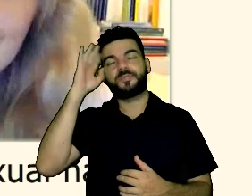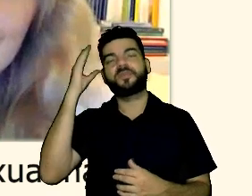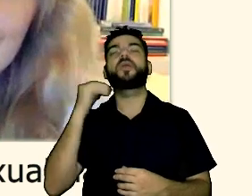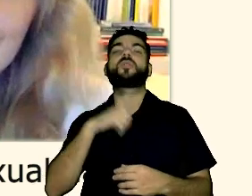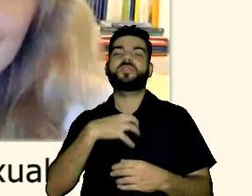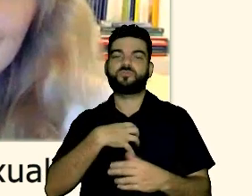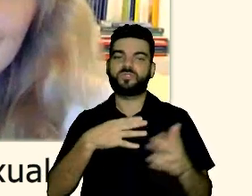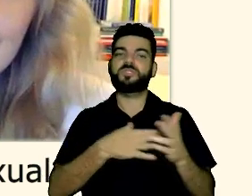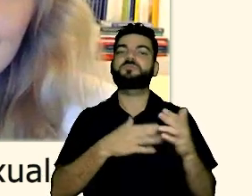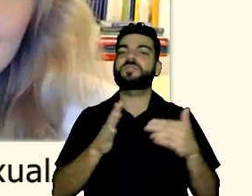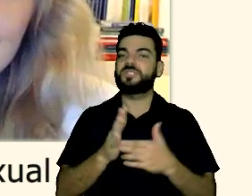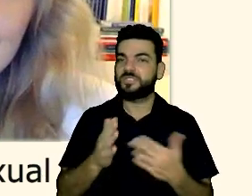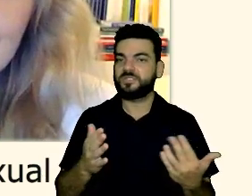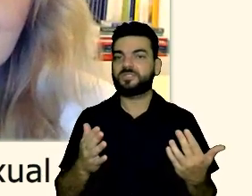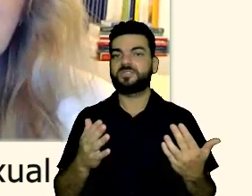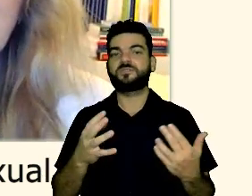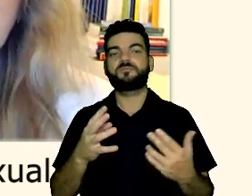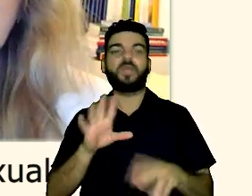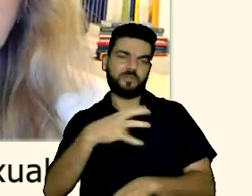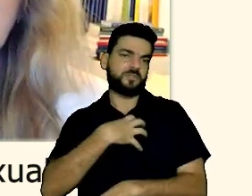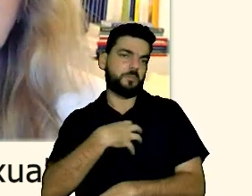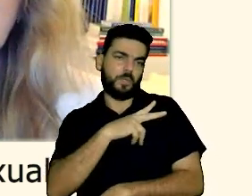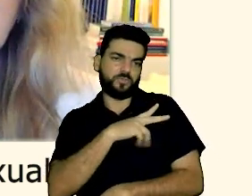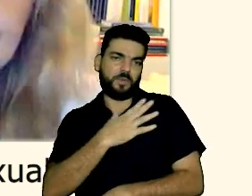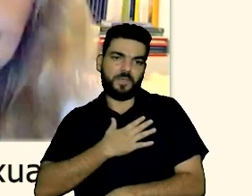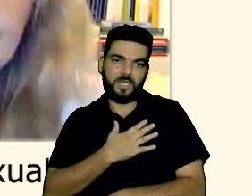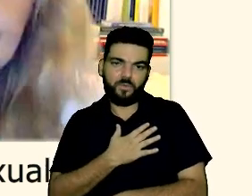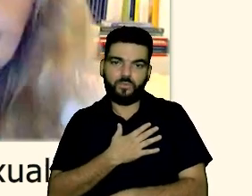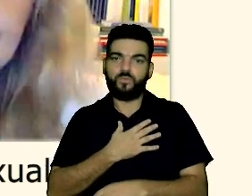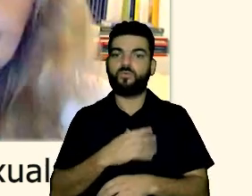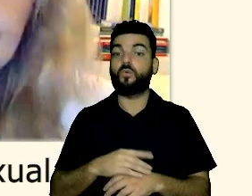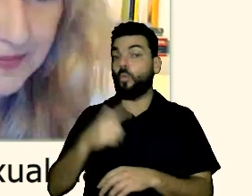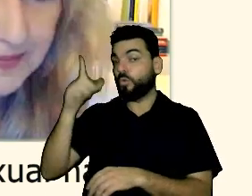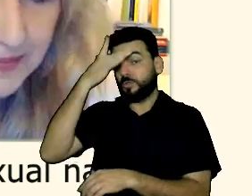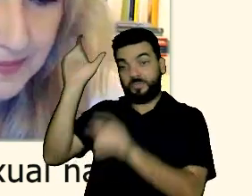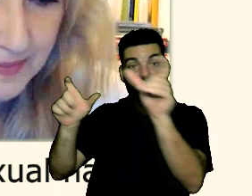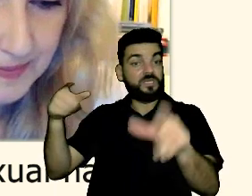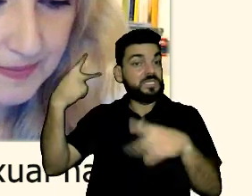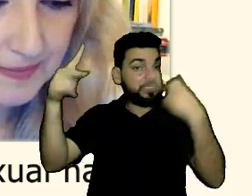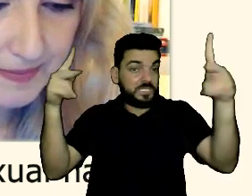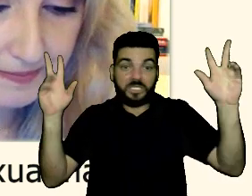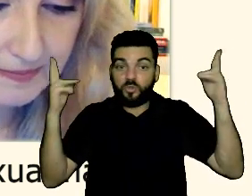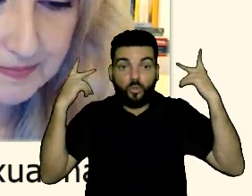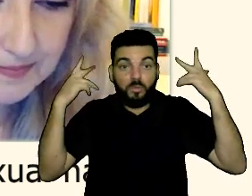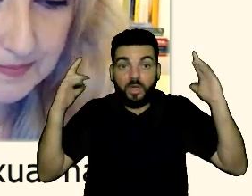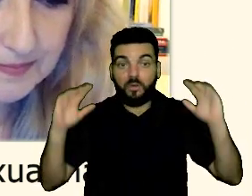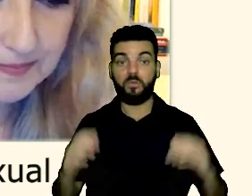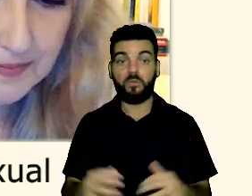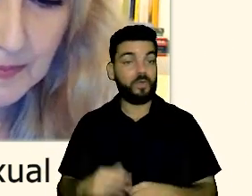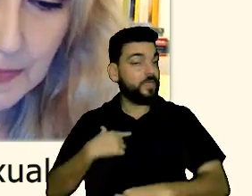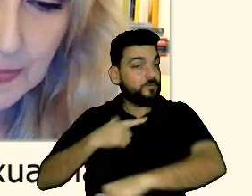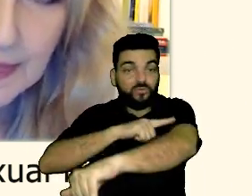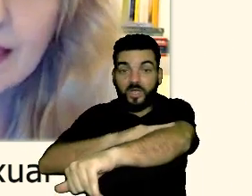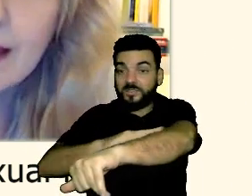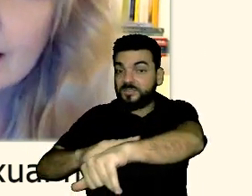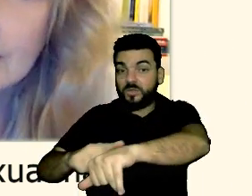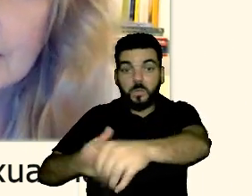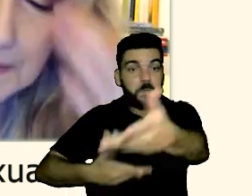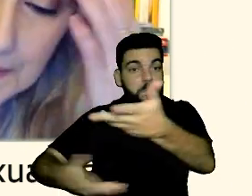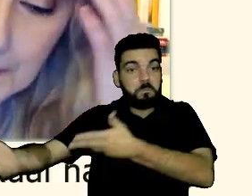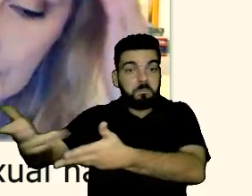Está longe disso, né? Está longe de eu entender que eu tenho as minhas limitações, tenho os